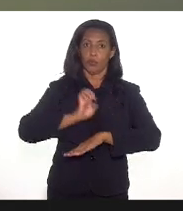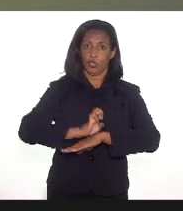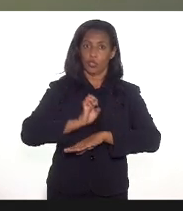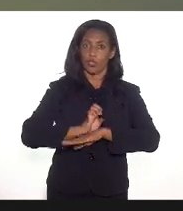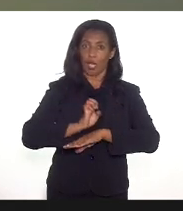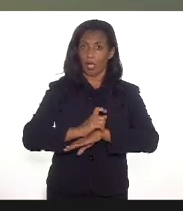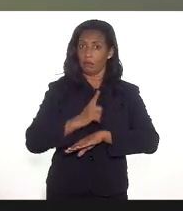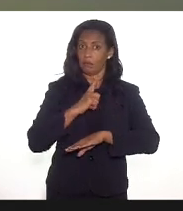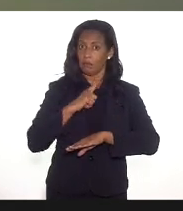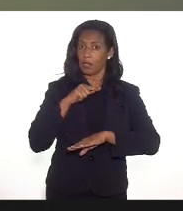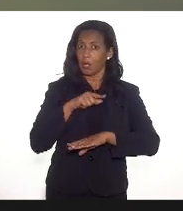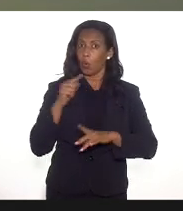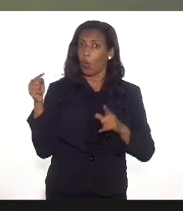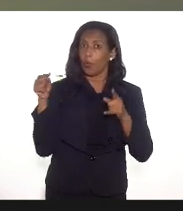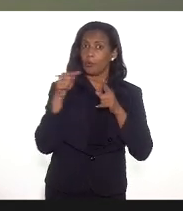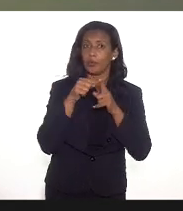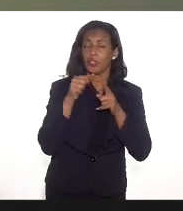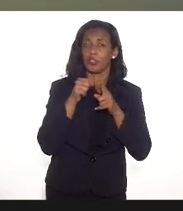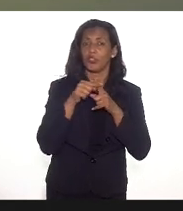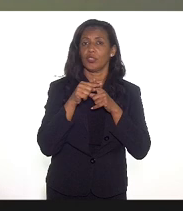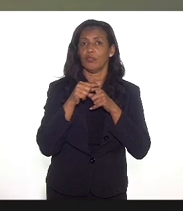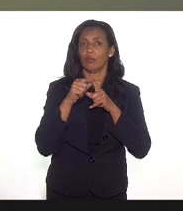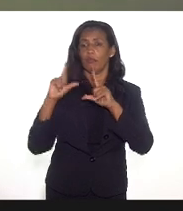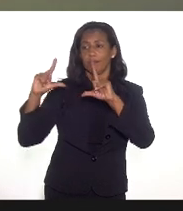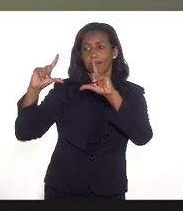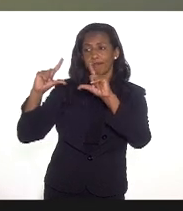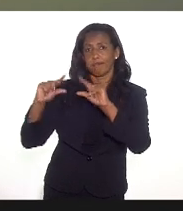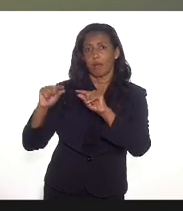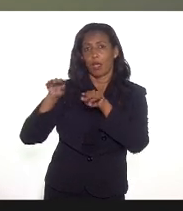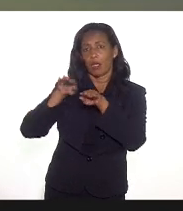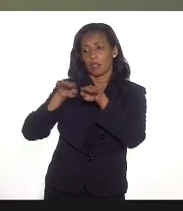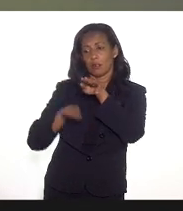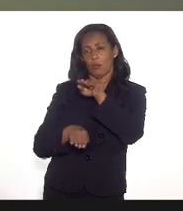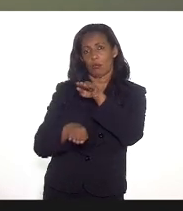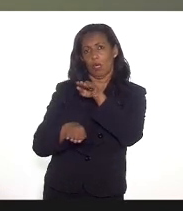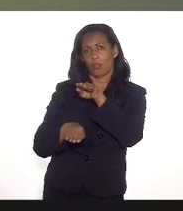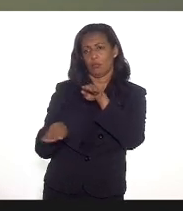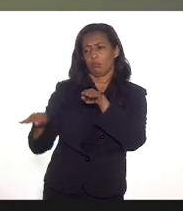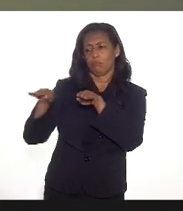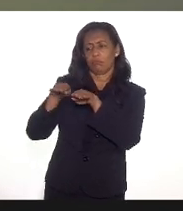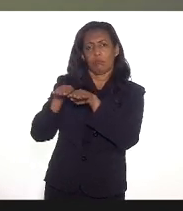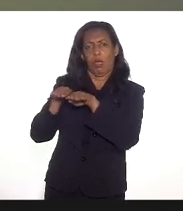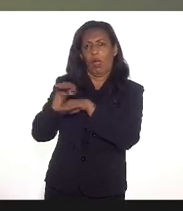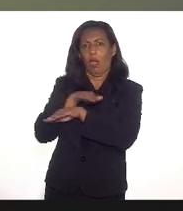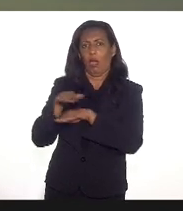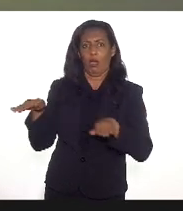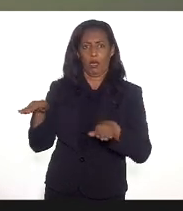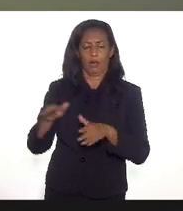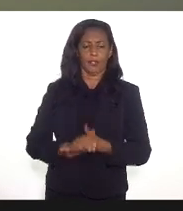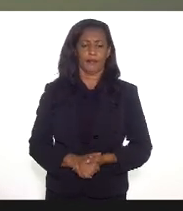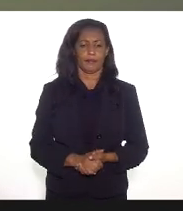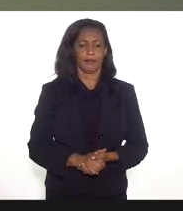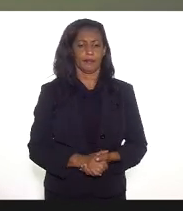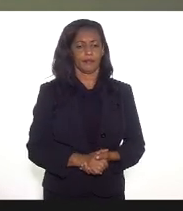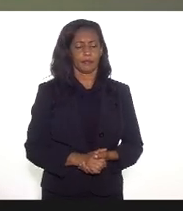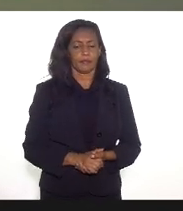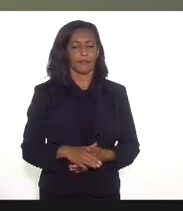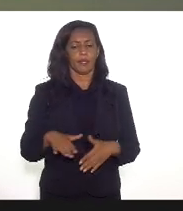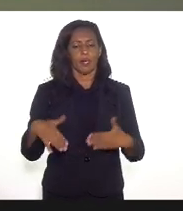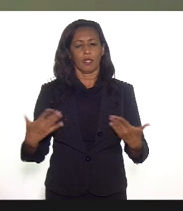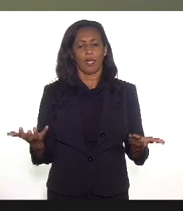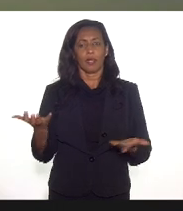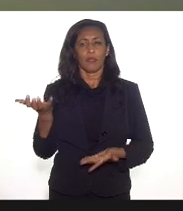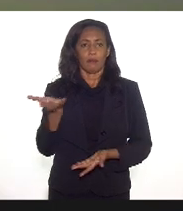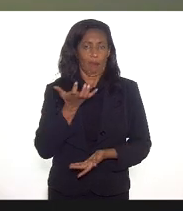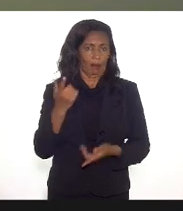que tenha como objetivo a redução das desigualdades sociais. E aí, quero me solidarizar